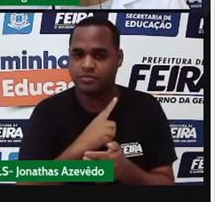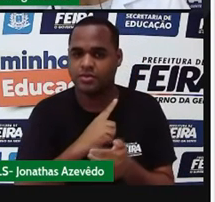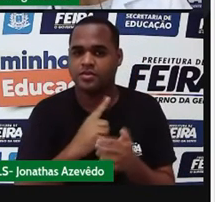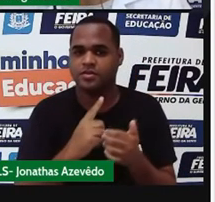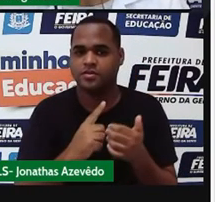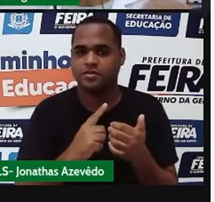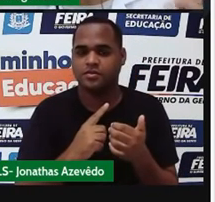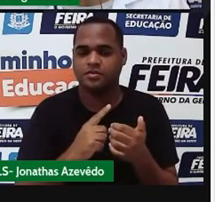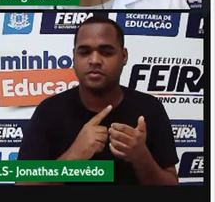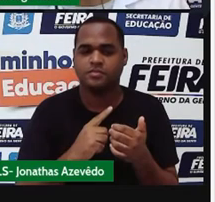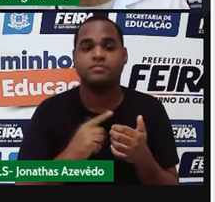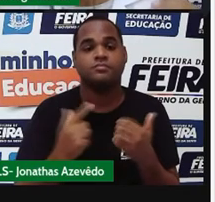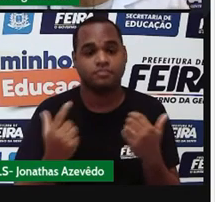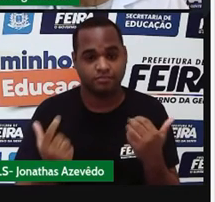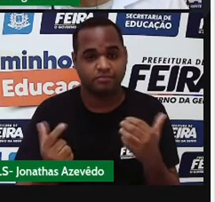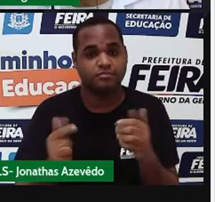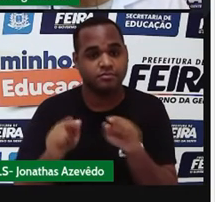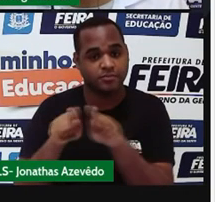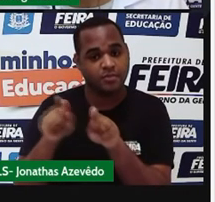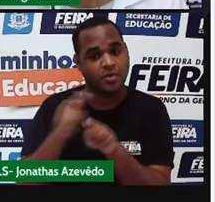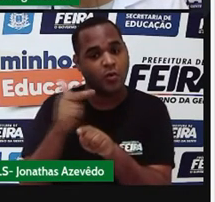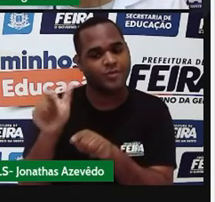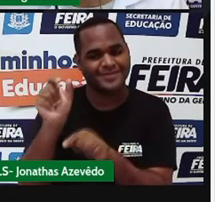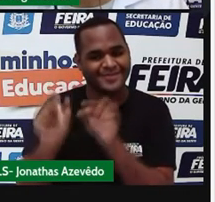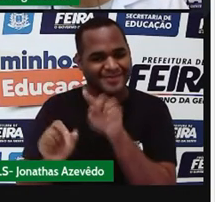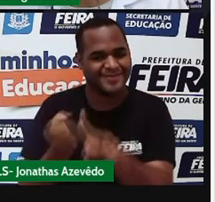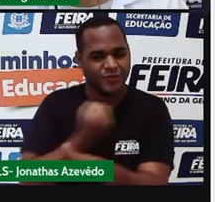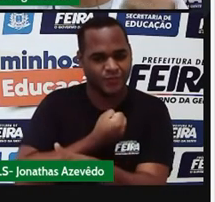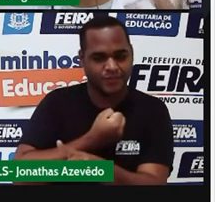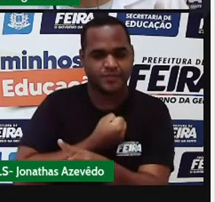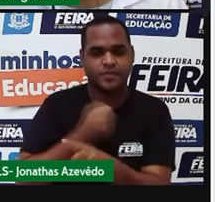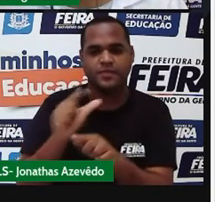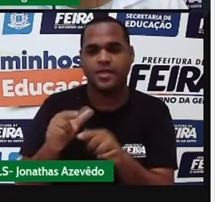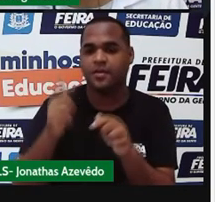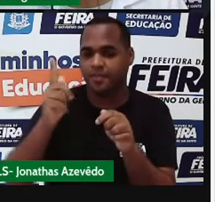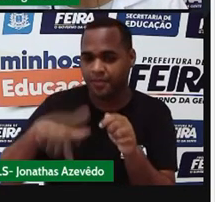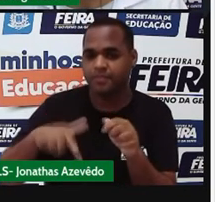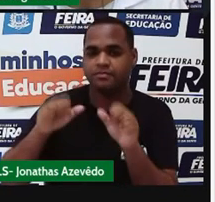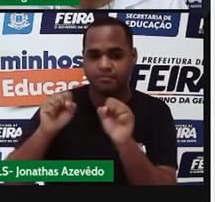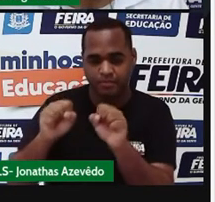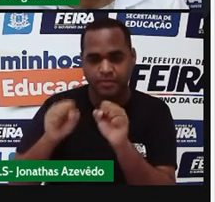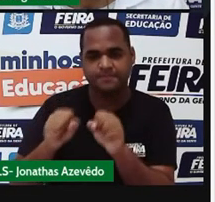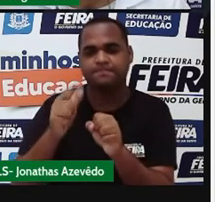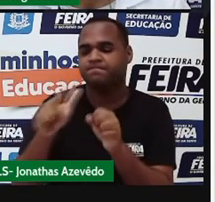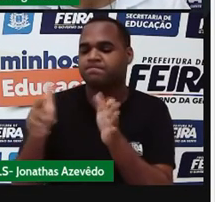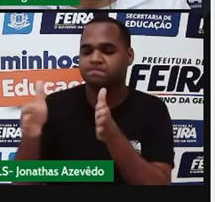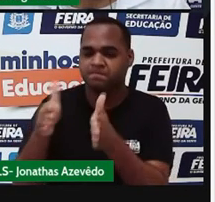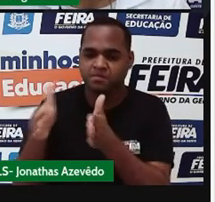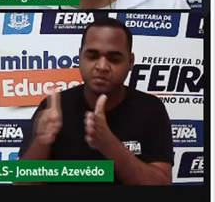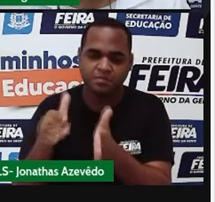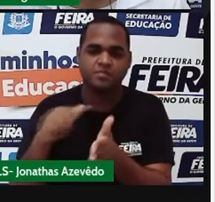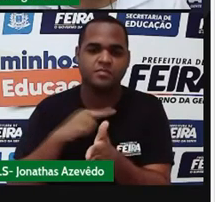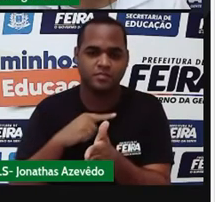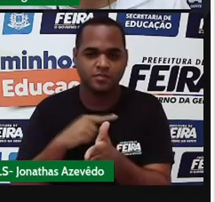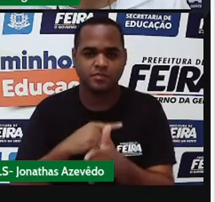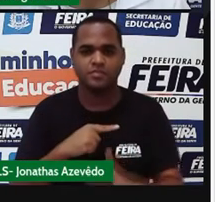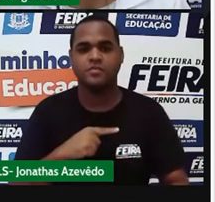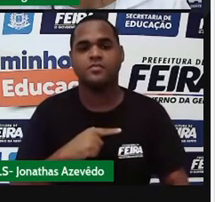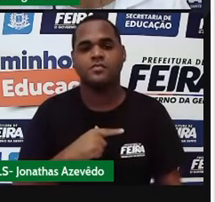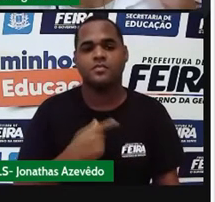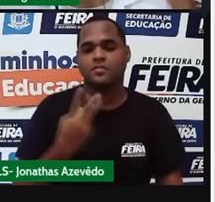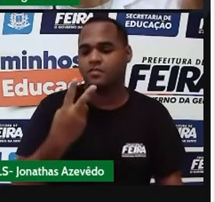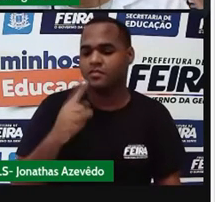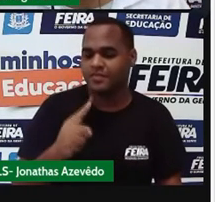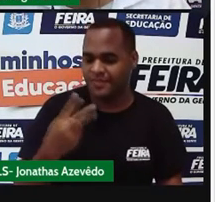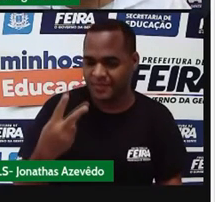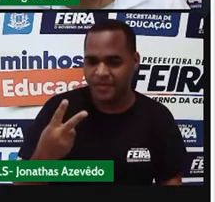e eu e o algarismo ou algarismos que se repete o algarismo que a gente chama de período tá o dois é o período